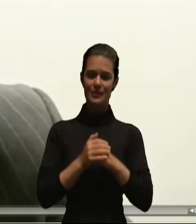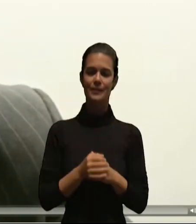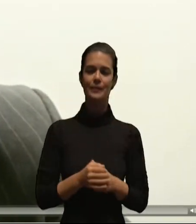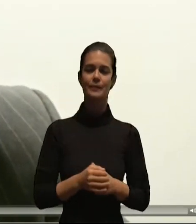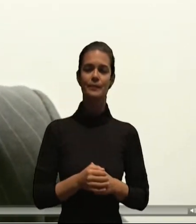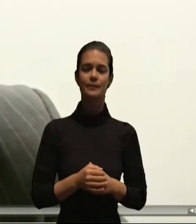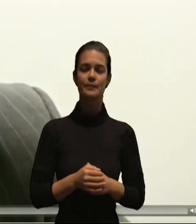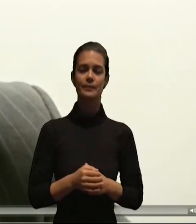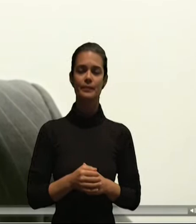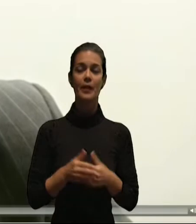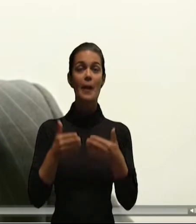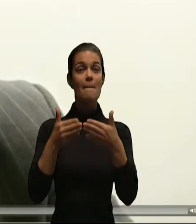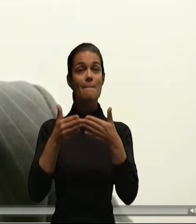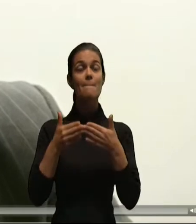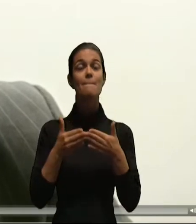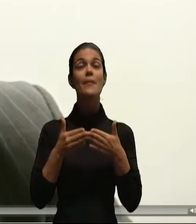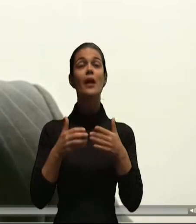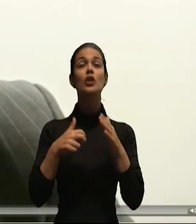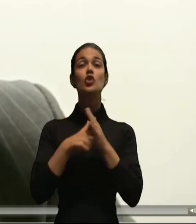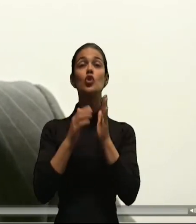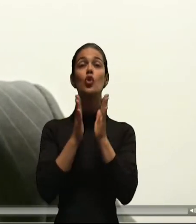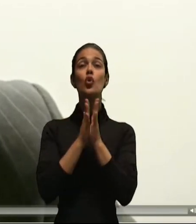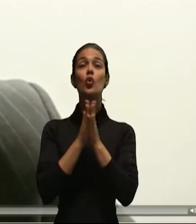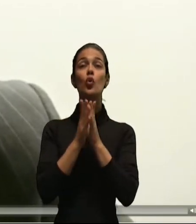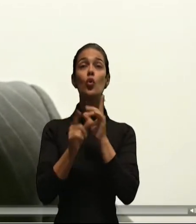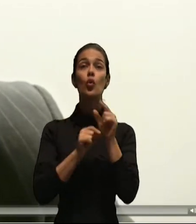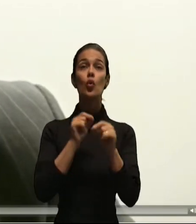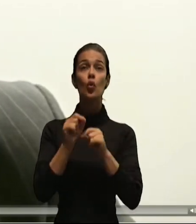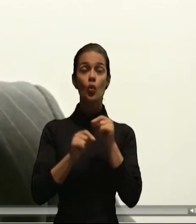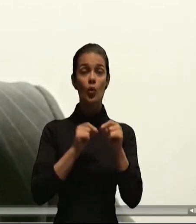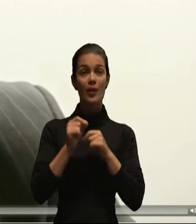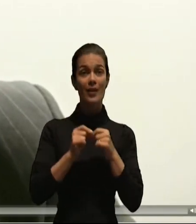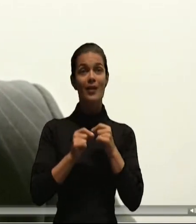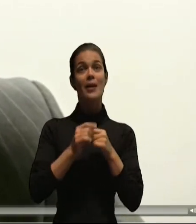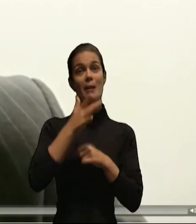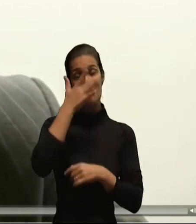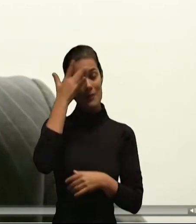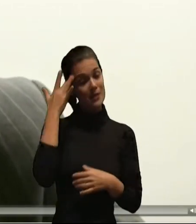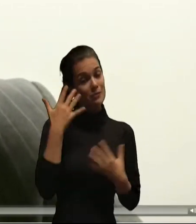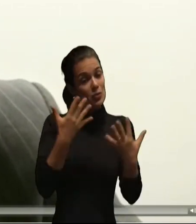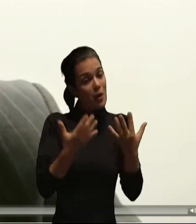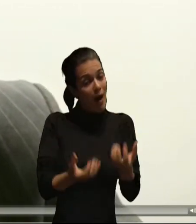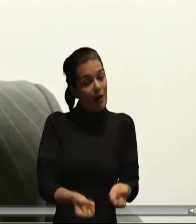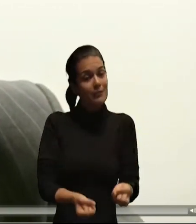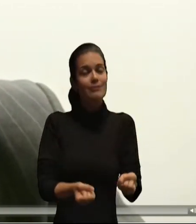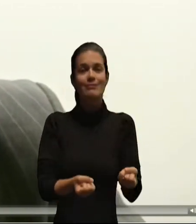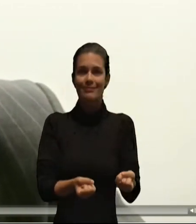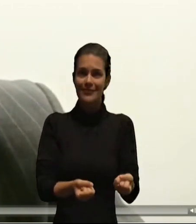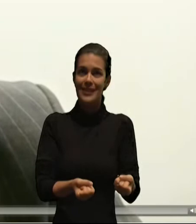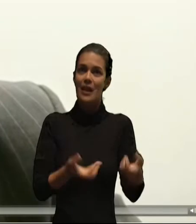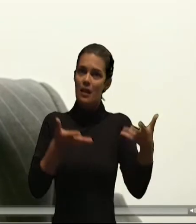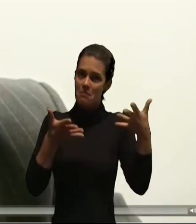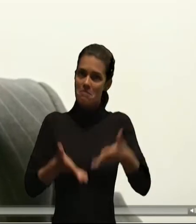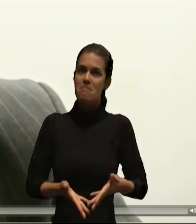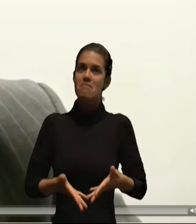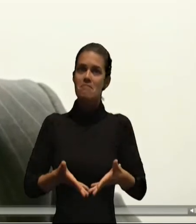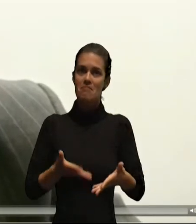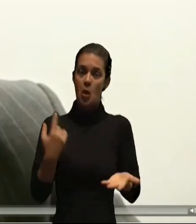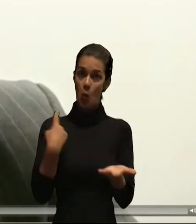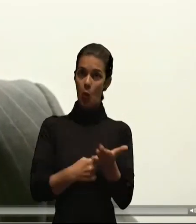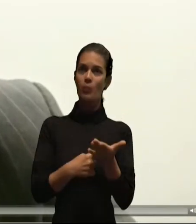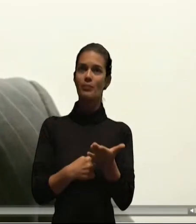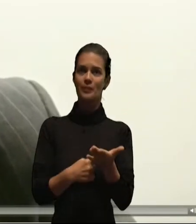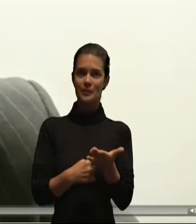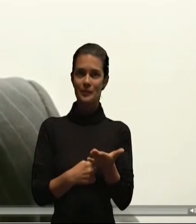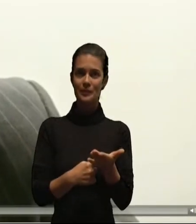oração pela integração das pessoas ao projeto, desses novos casais que chegam, o fortalecimento